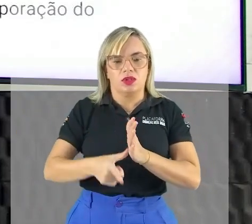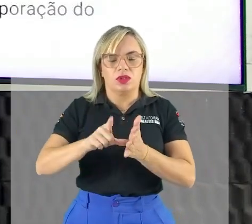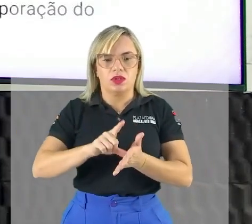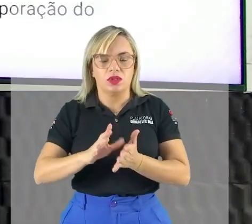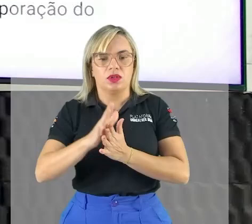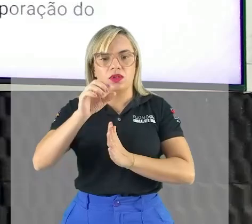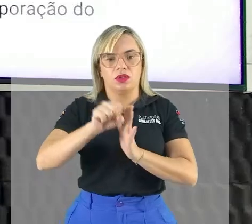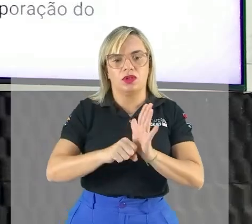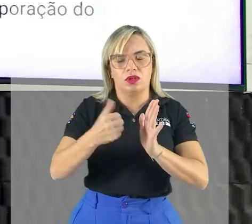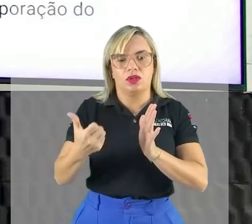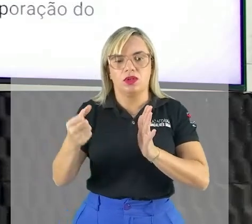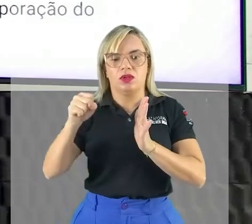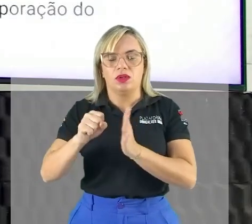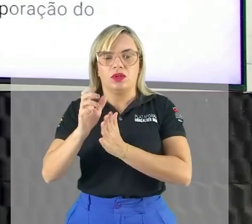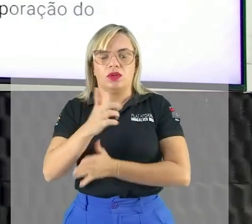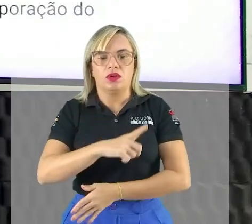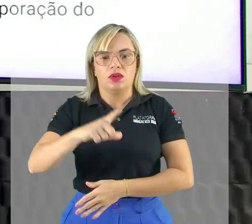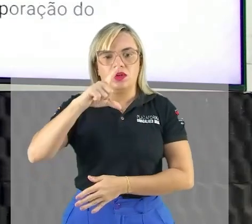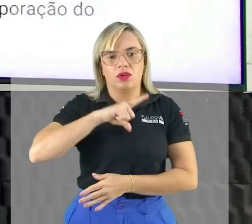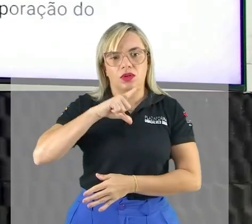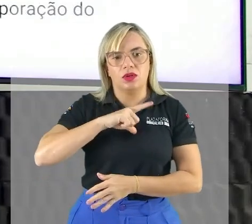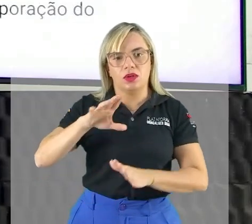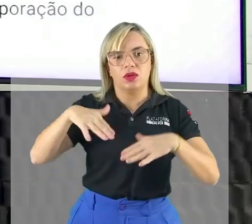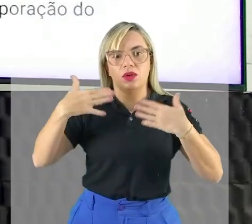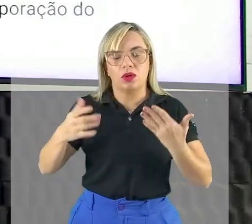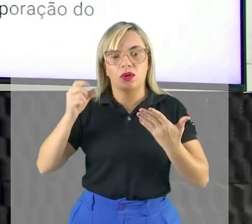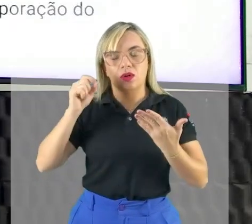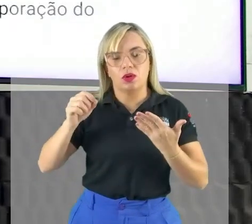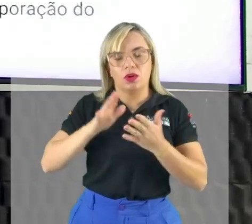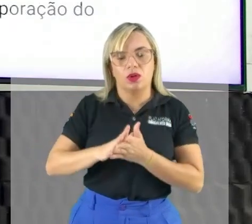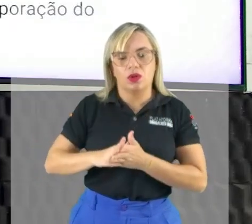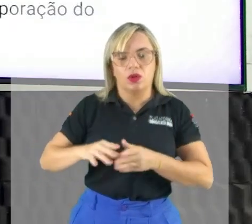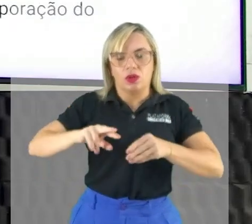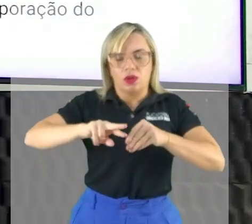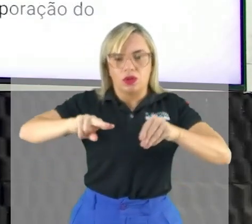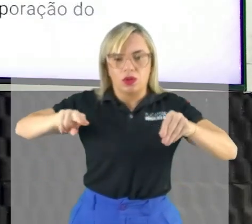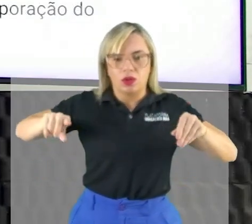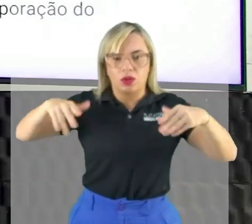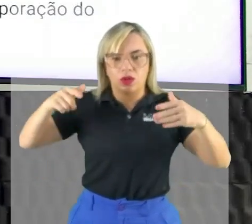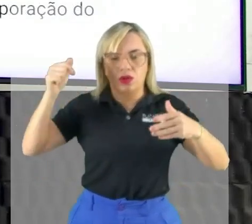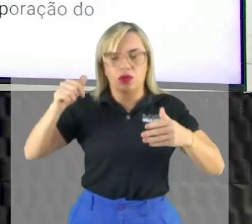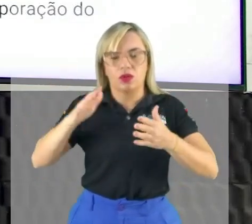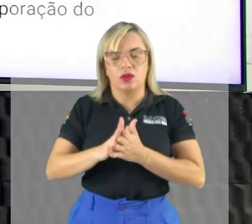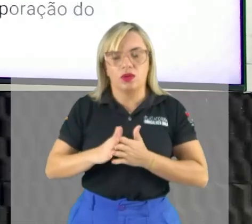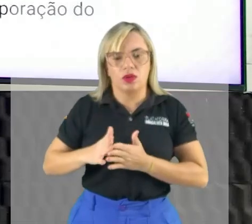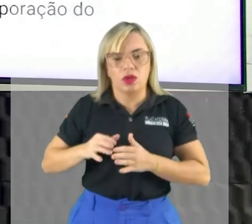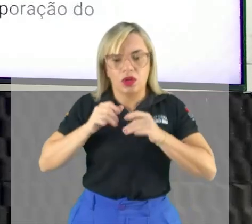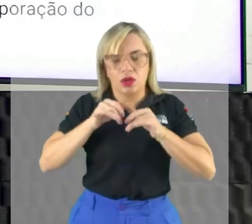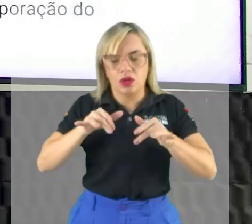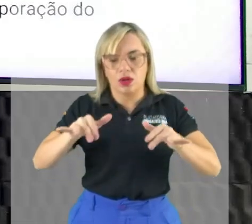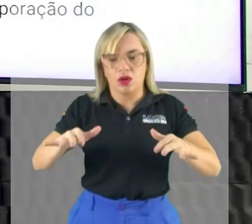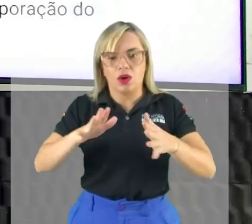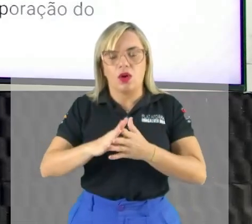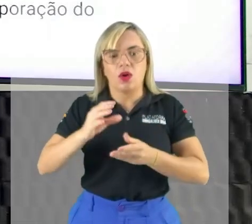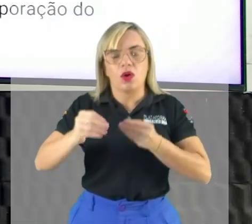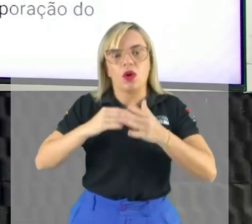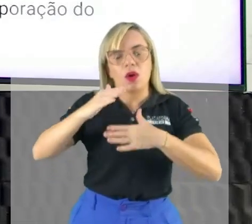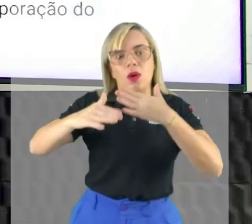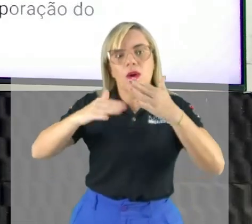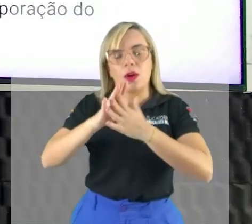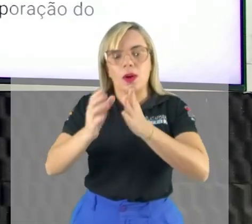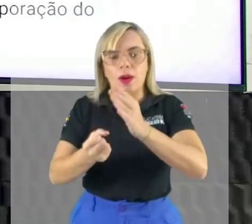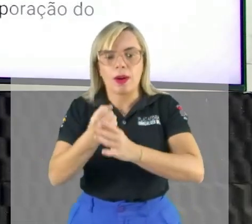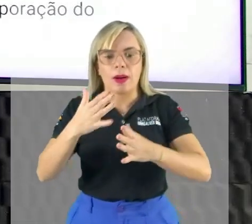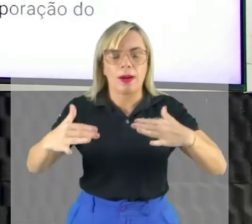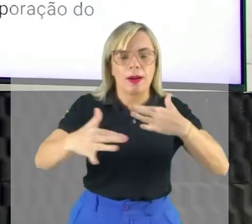século XVI você já já tem a questão eh mineradora né Isso vai repercutir Claro na formação de várias cidades